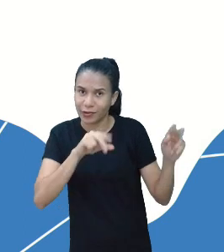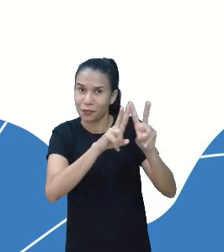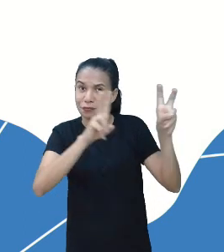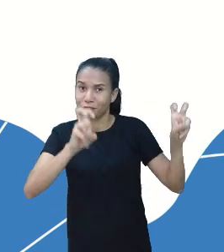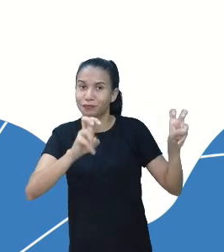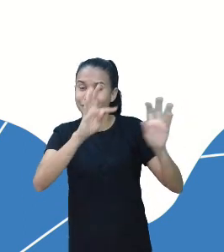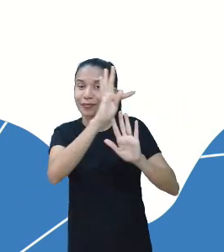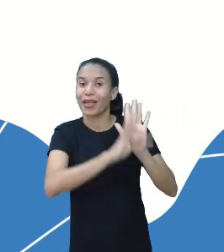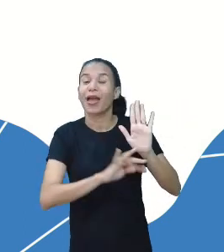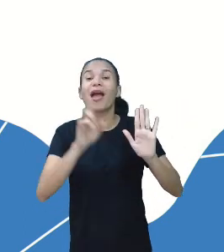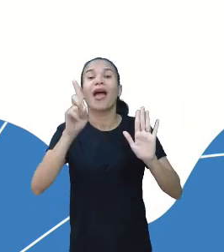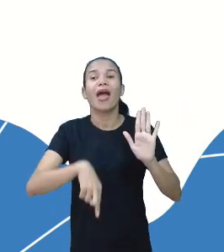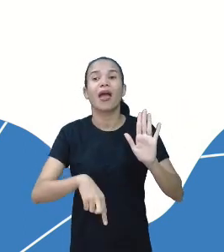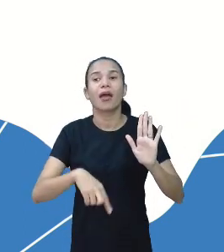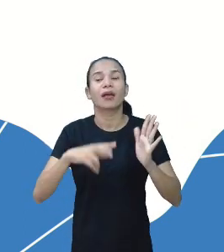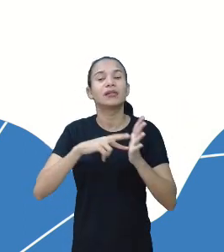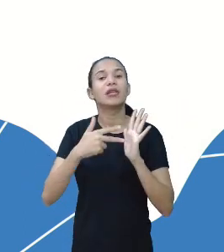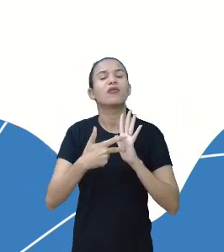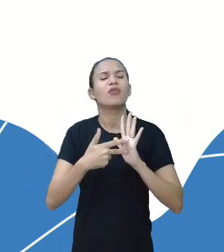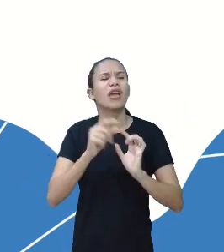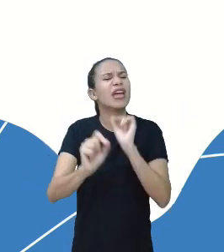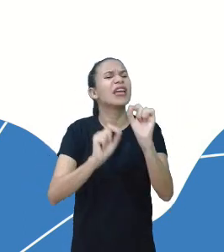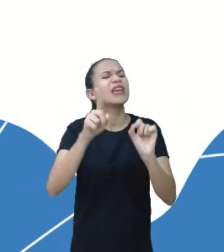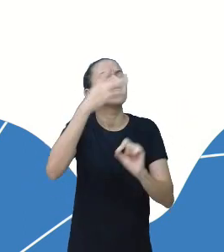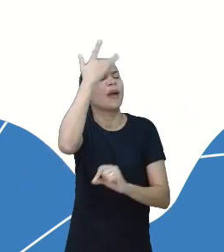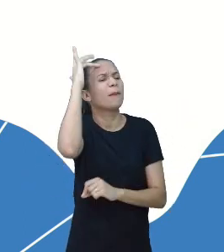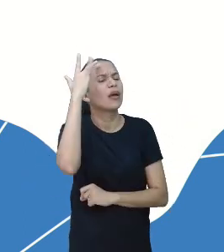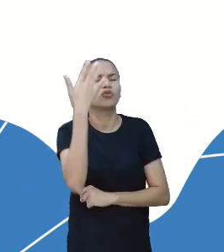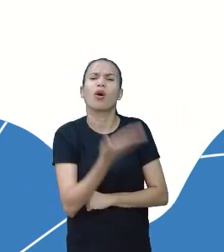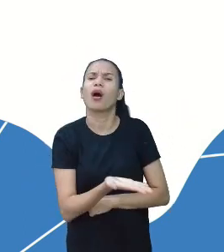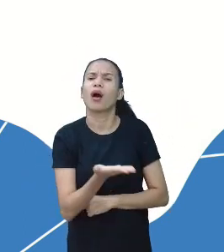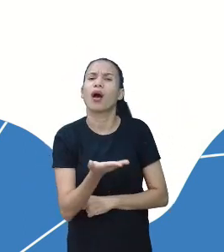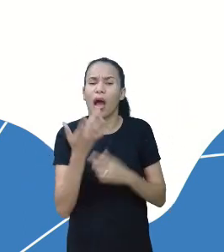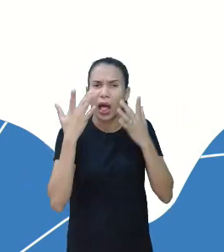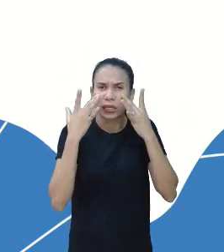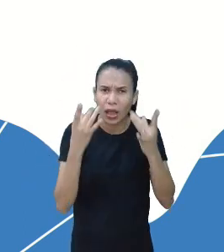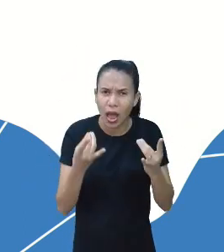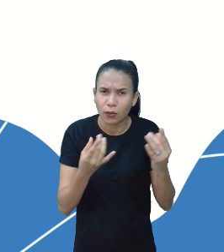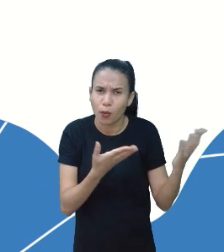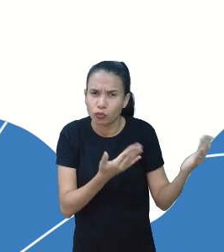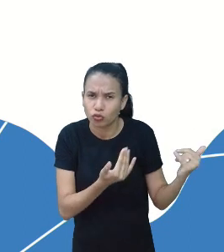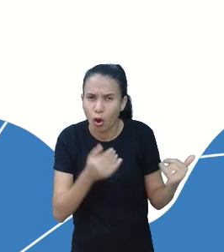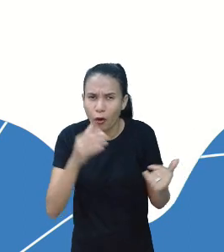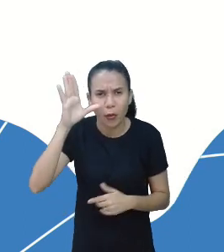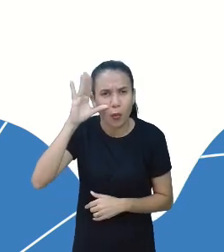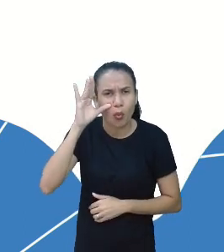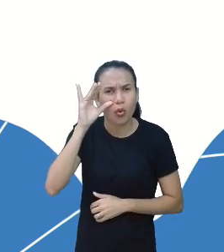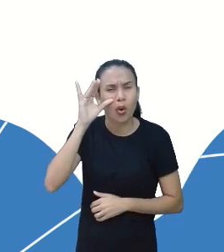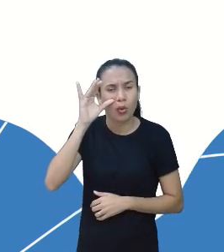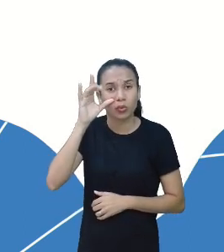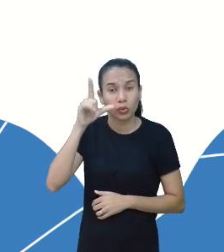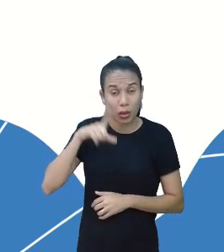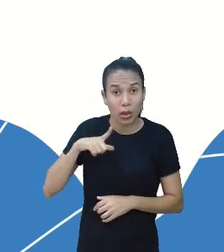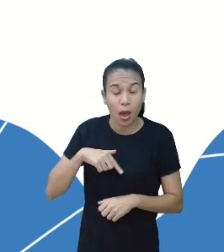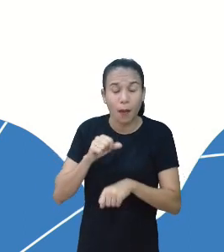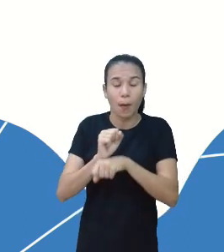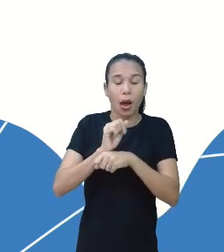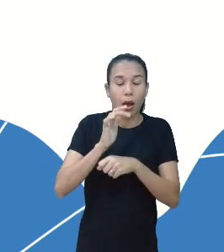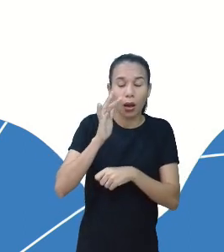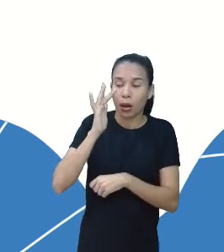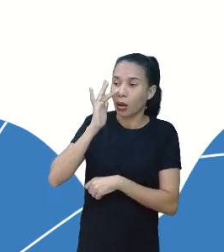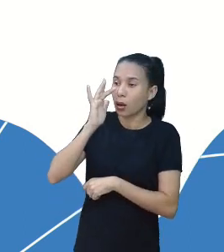do texto ou seja, quem é aquele rapaz que é atento, curioso, que para escutar